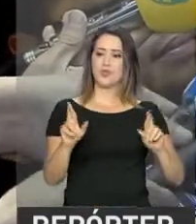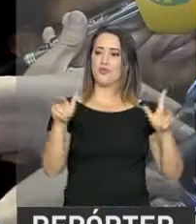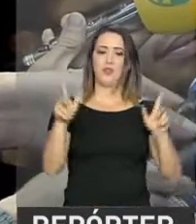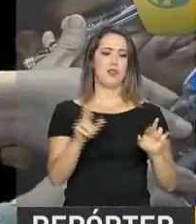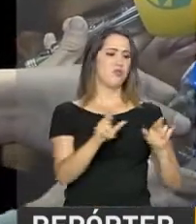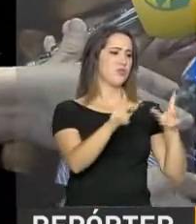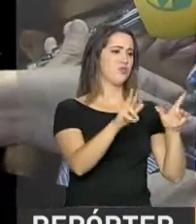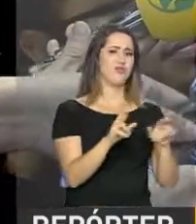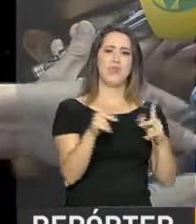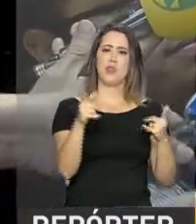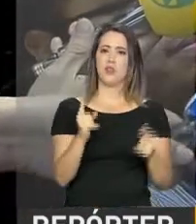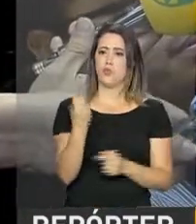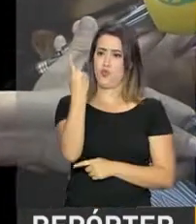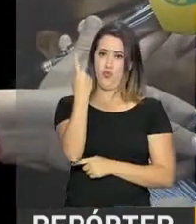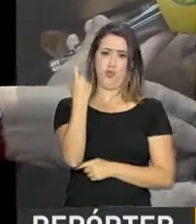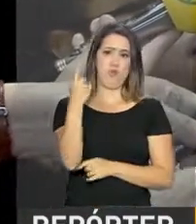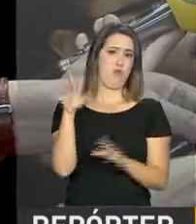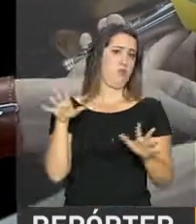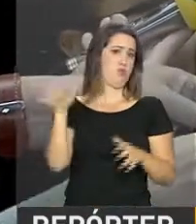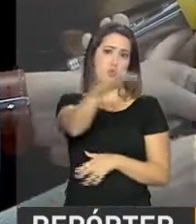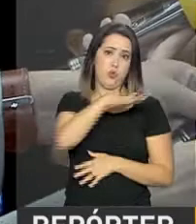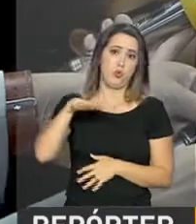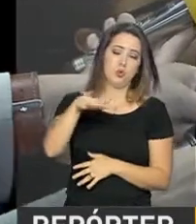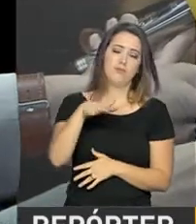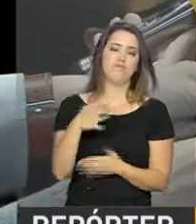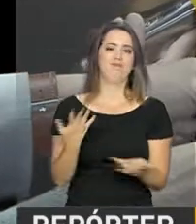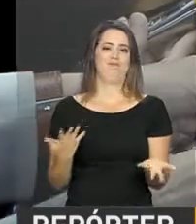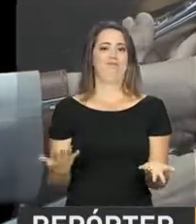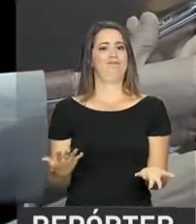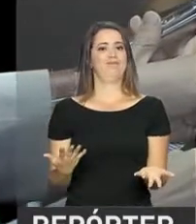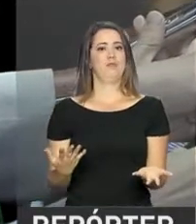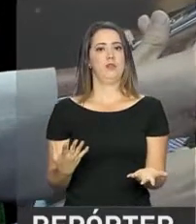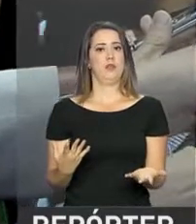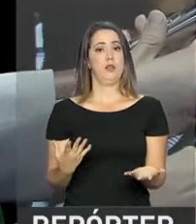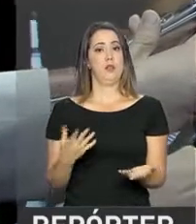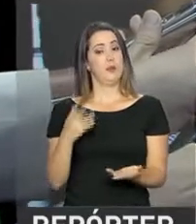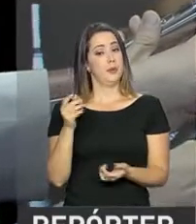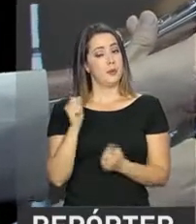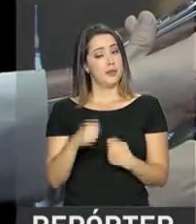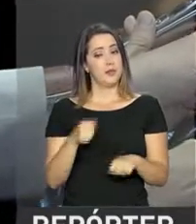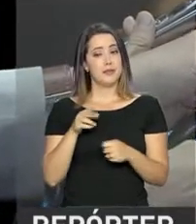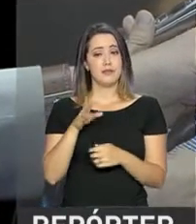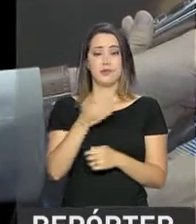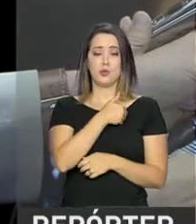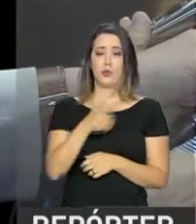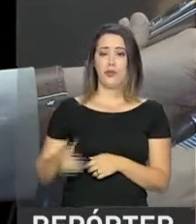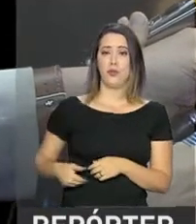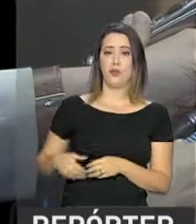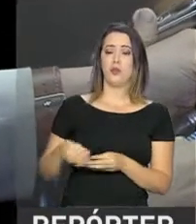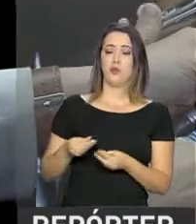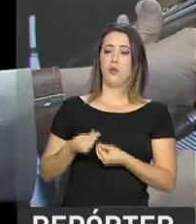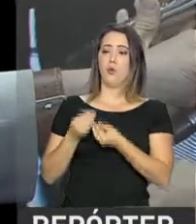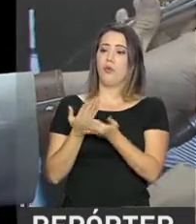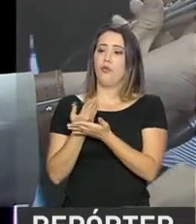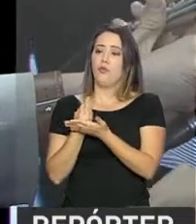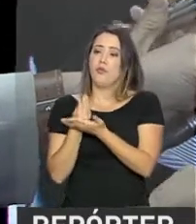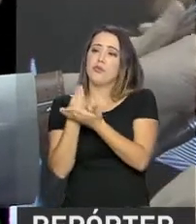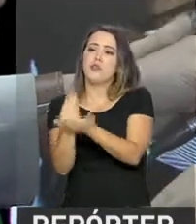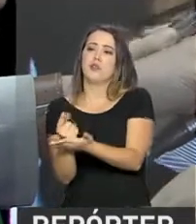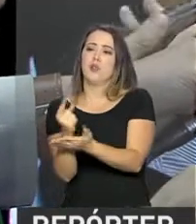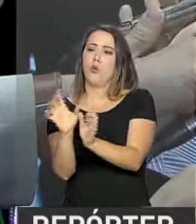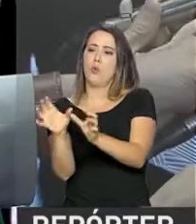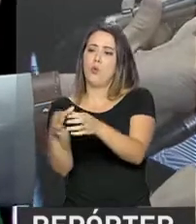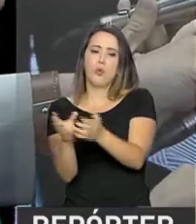resolva tudo a todos que moram nós temos que enquanto o oceano proporcionar a cada um ea cada